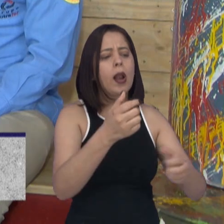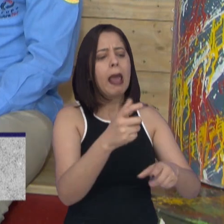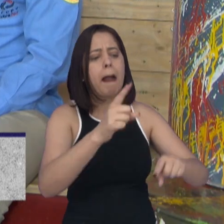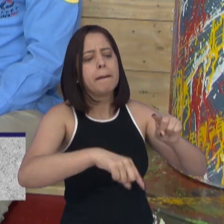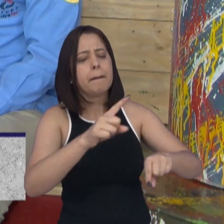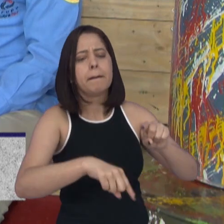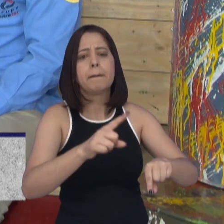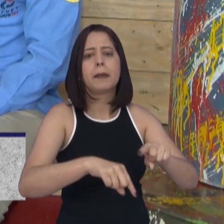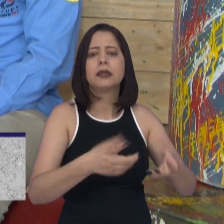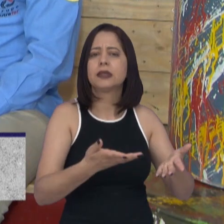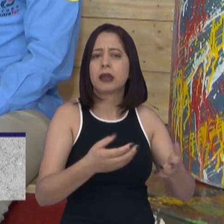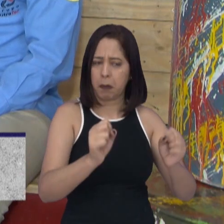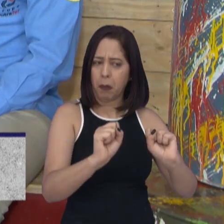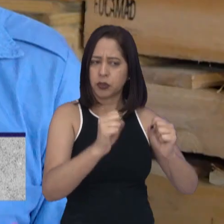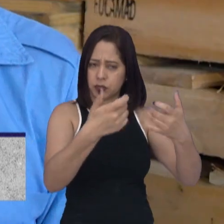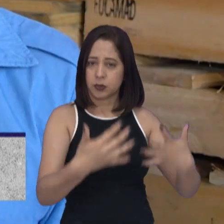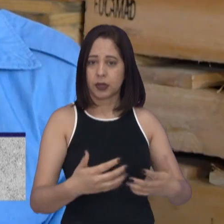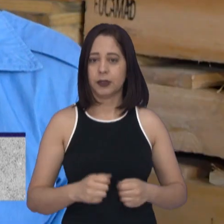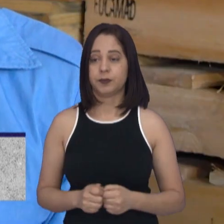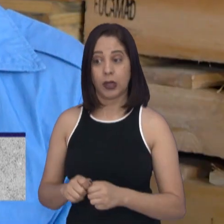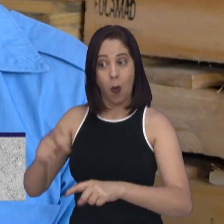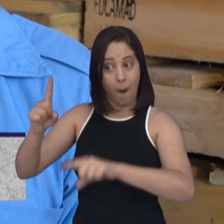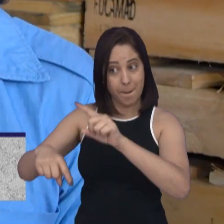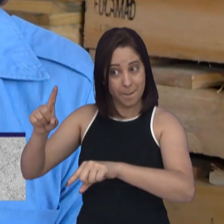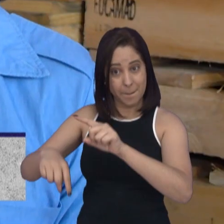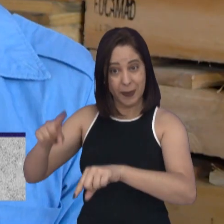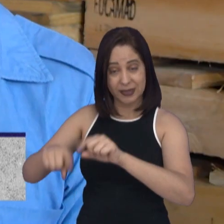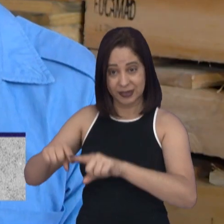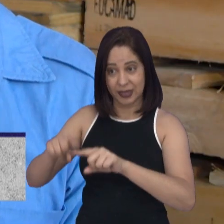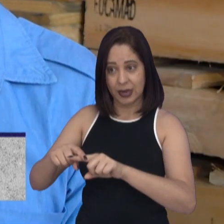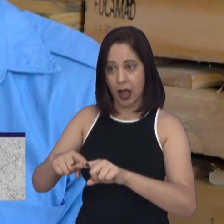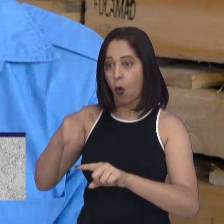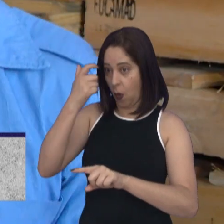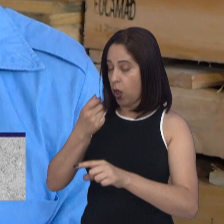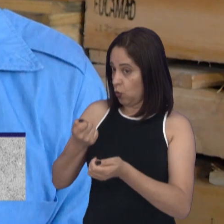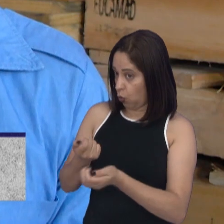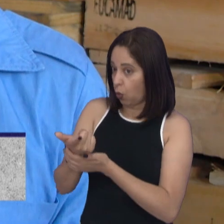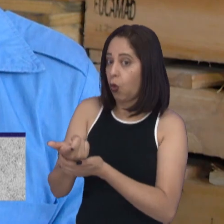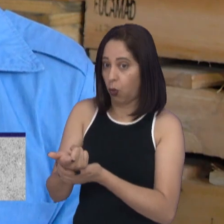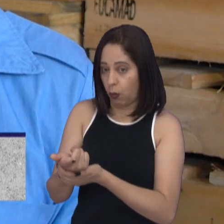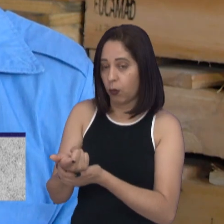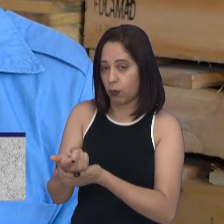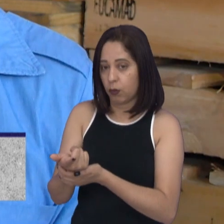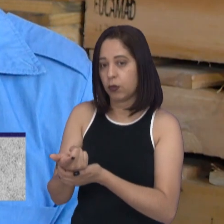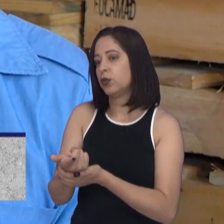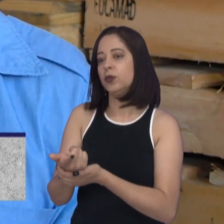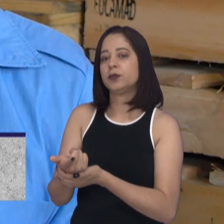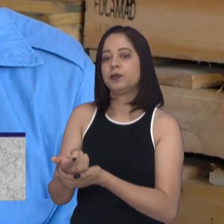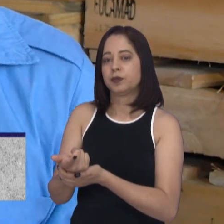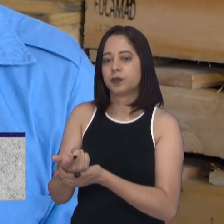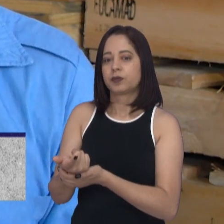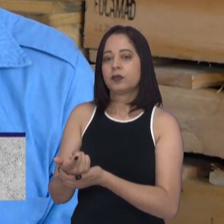com esses insumos? Você pode responder pra gente, Gabriel? Esses insumos muitas das vezes são comprados. Quando tem algum descarte, a